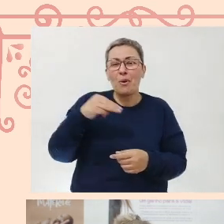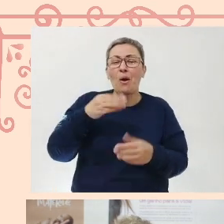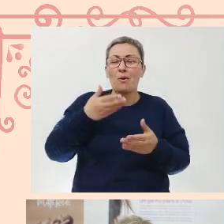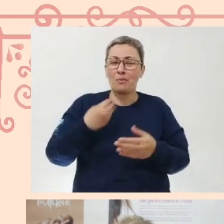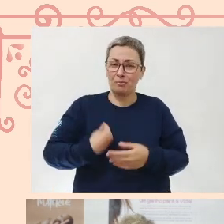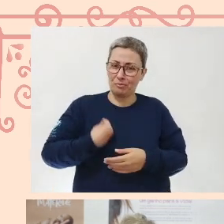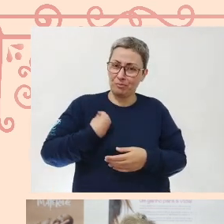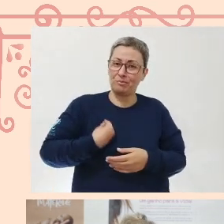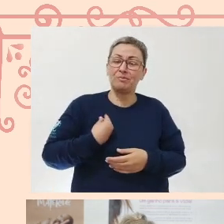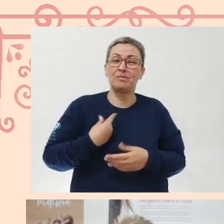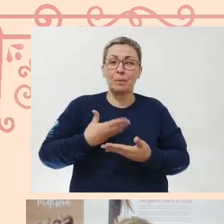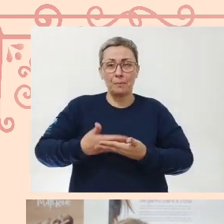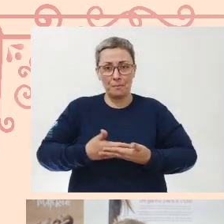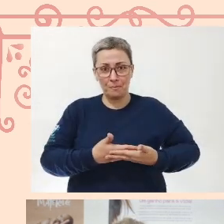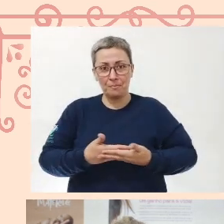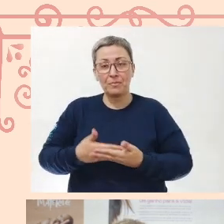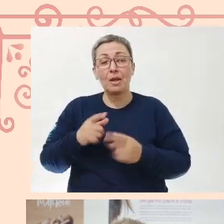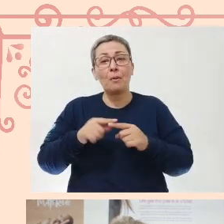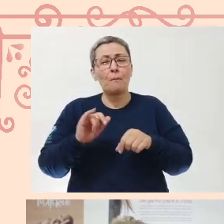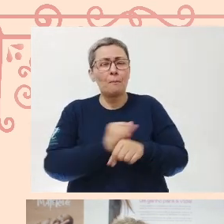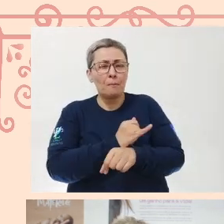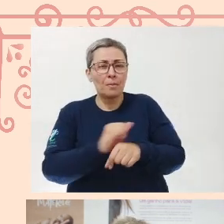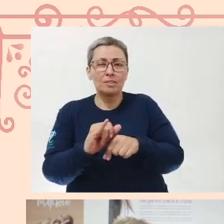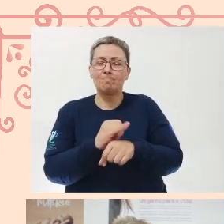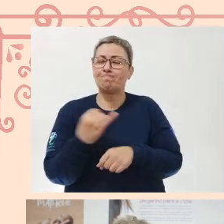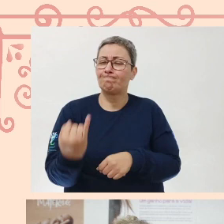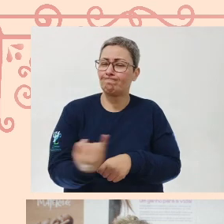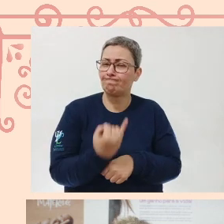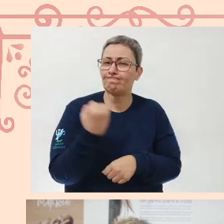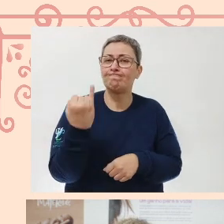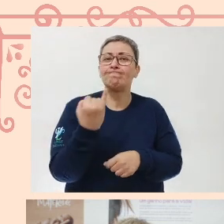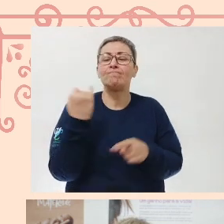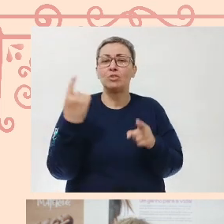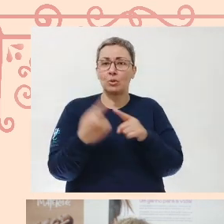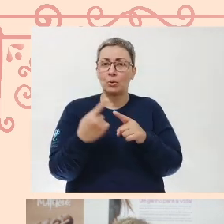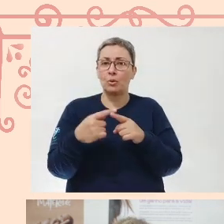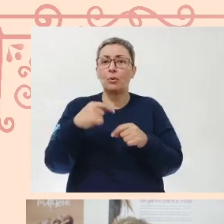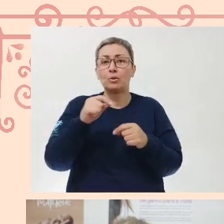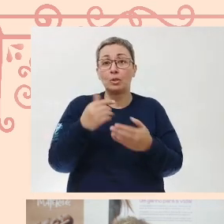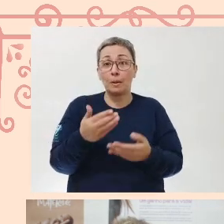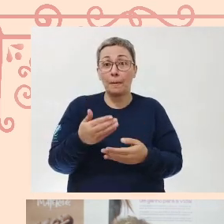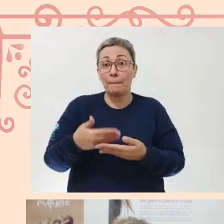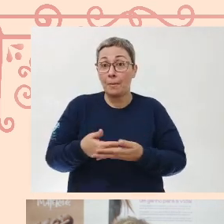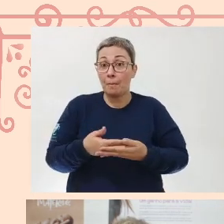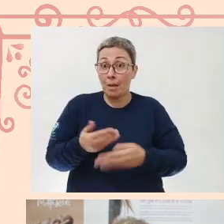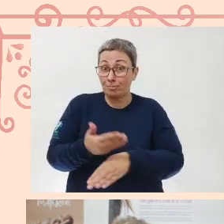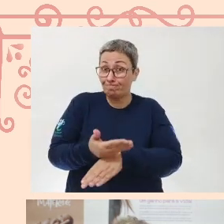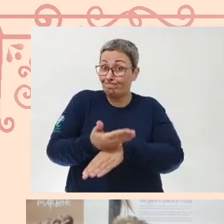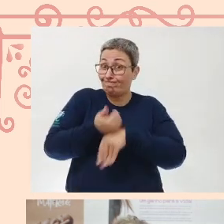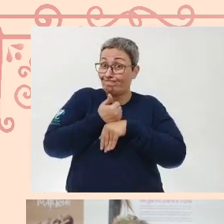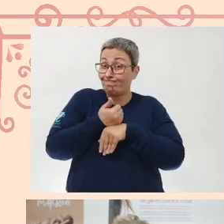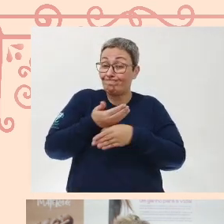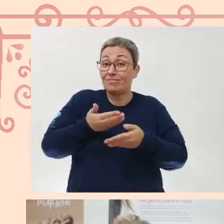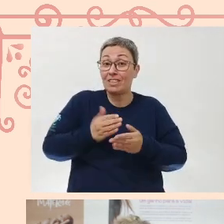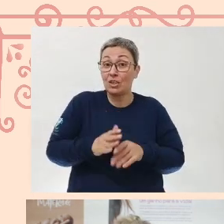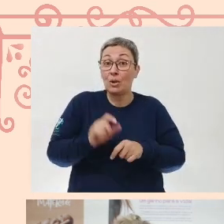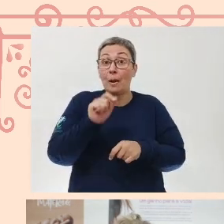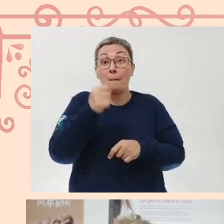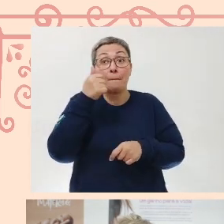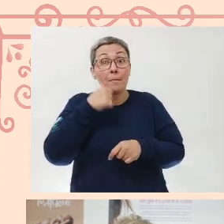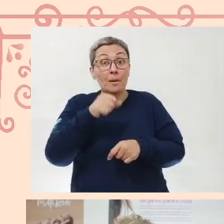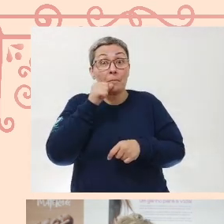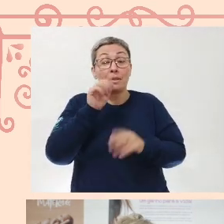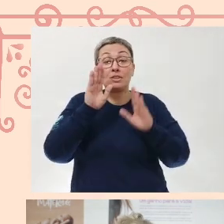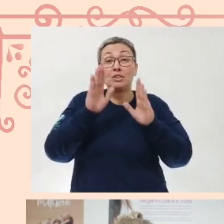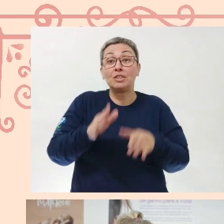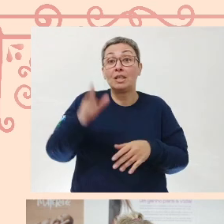vida. E uma estratégia extremamente importante para os prematuros é que as mães